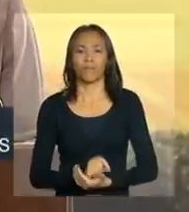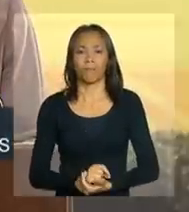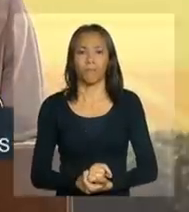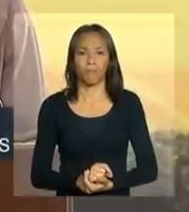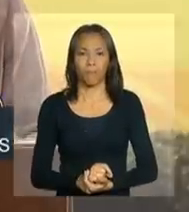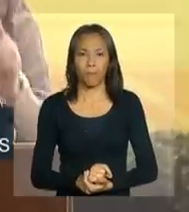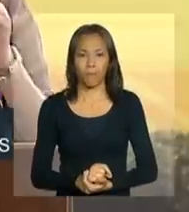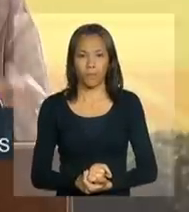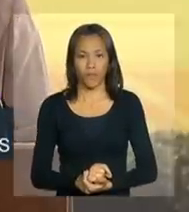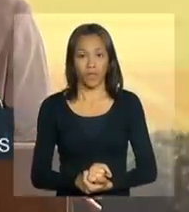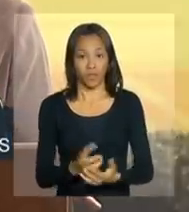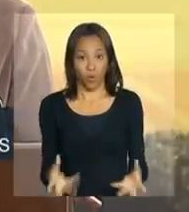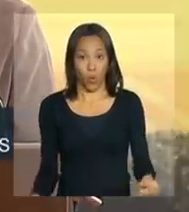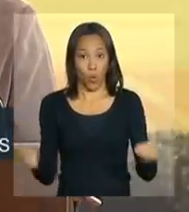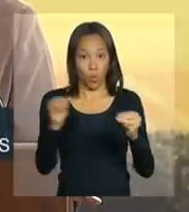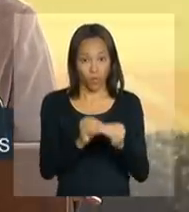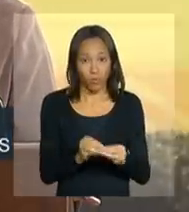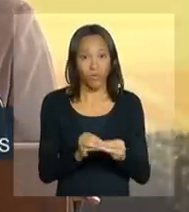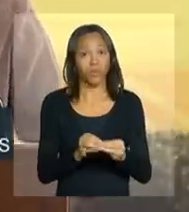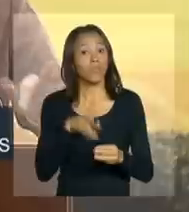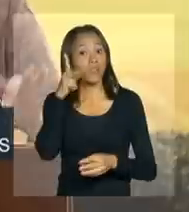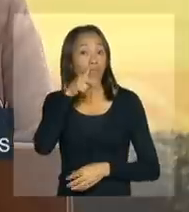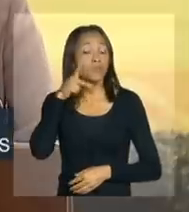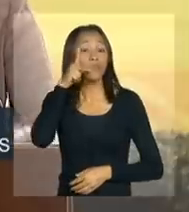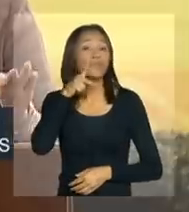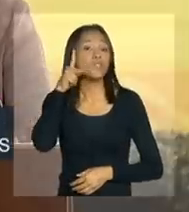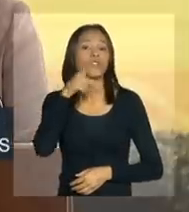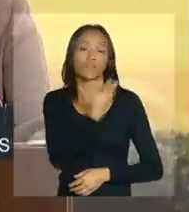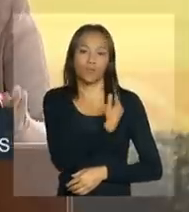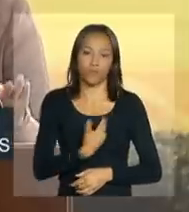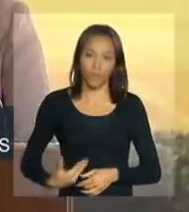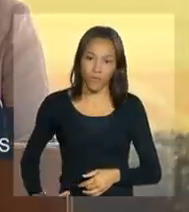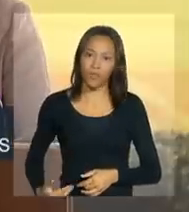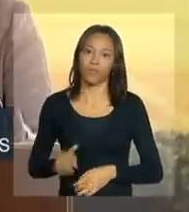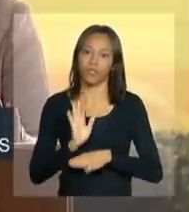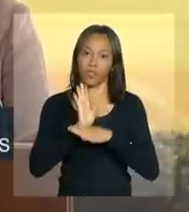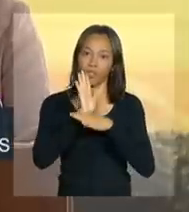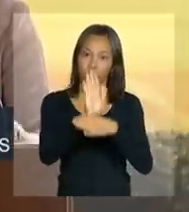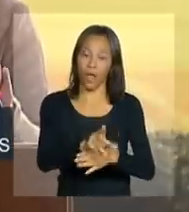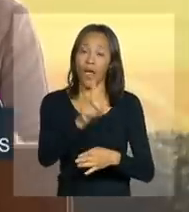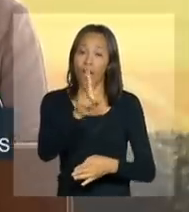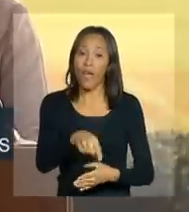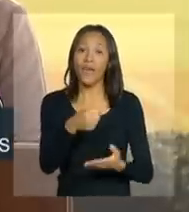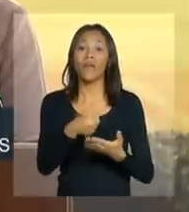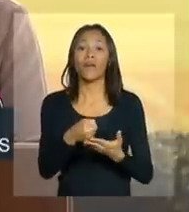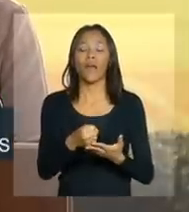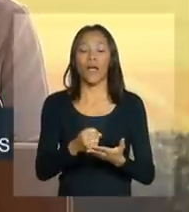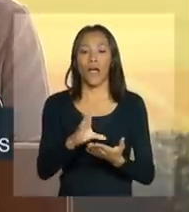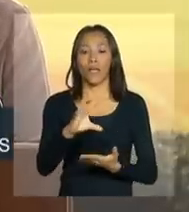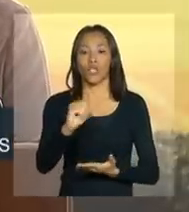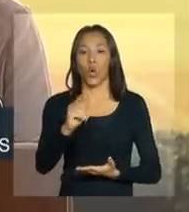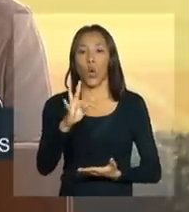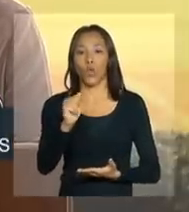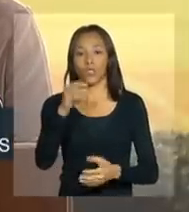complementação das políticas afirmativas é a política de cotas da universidade